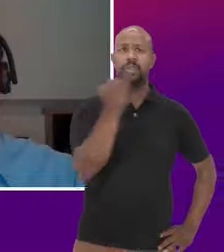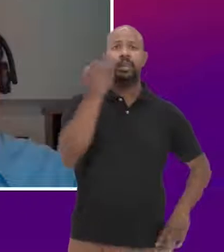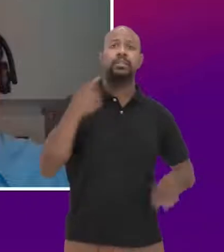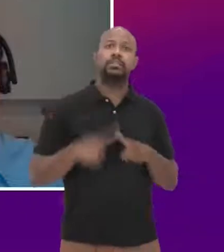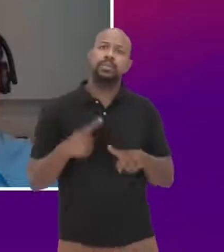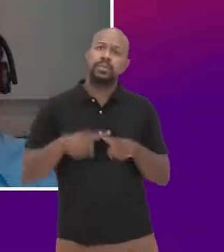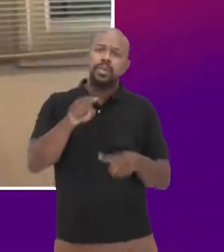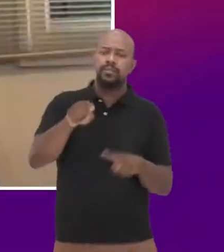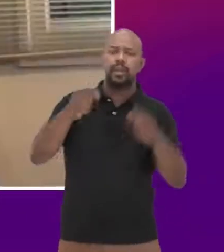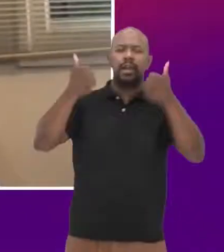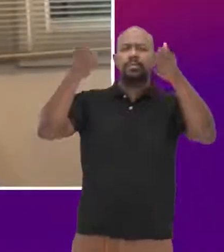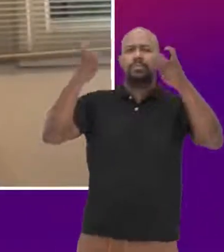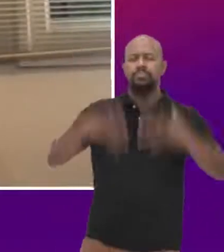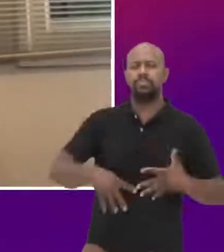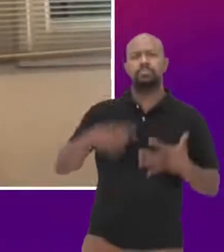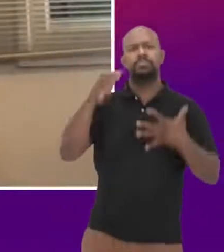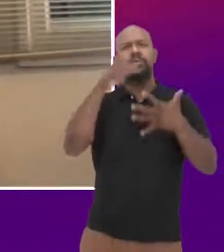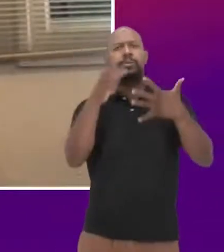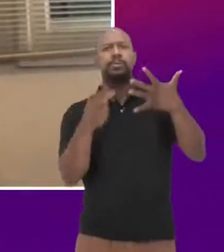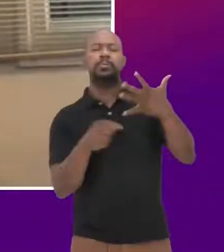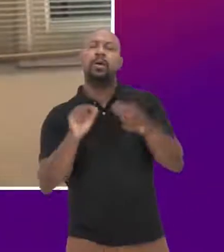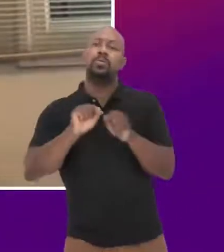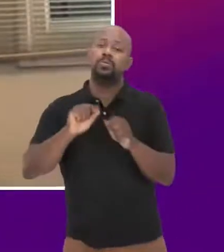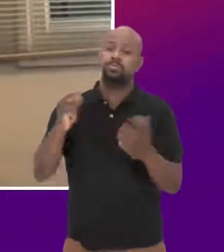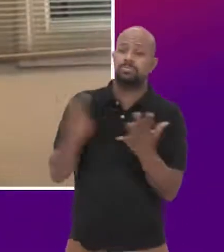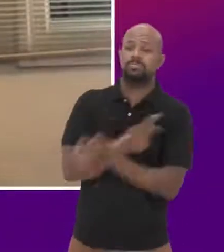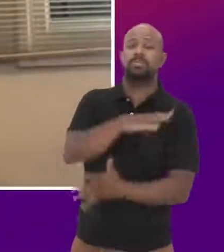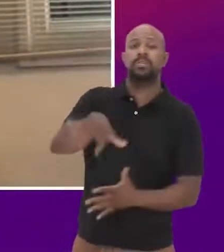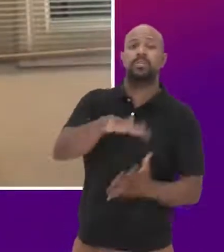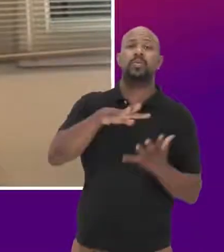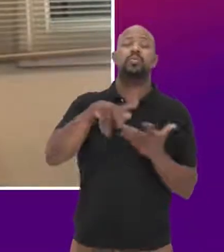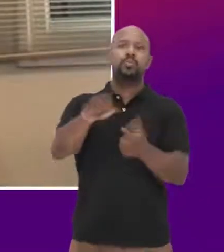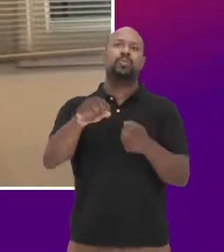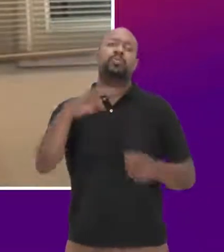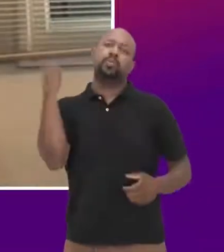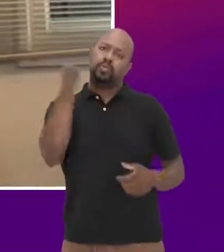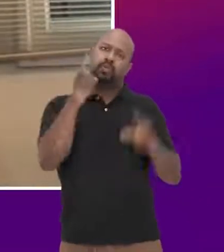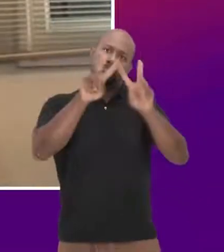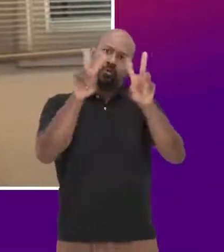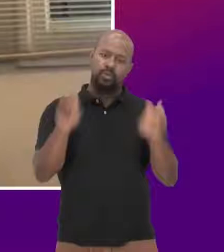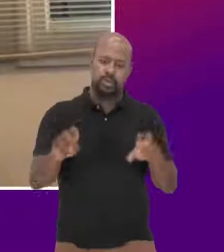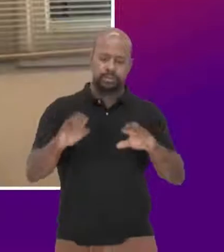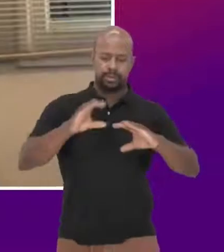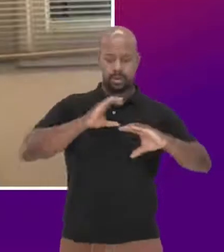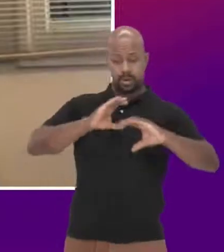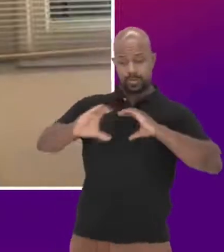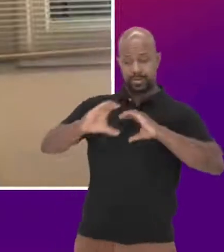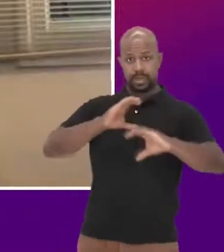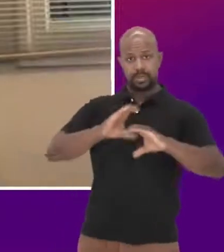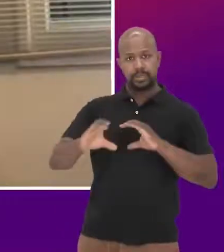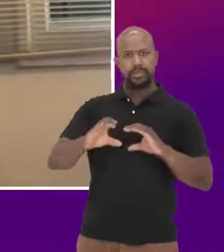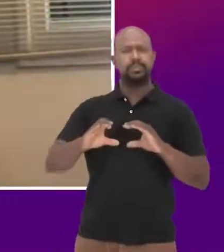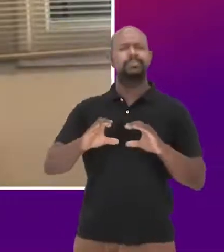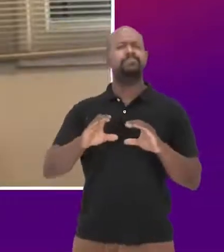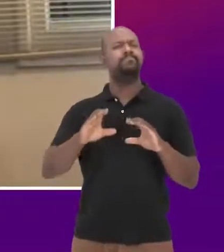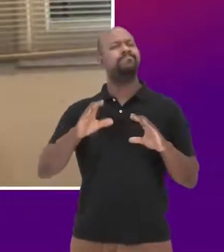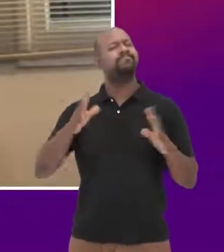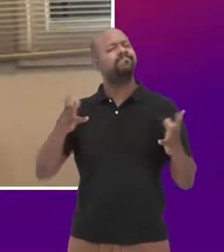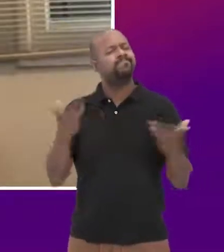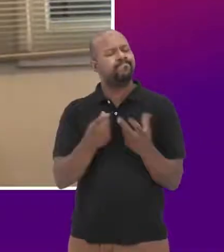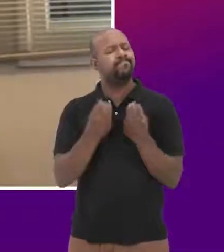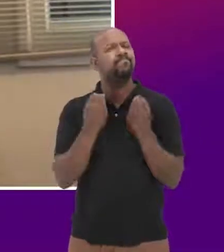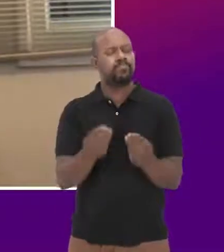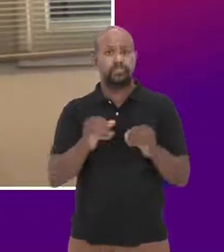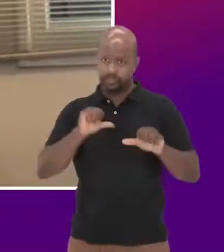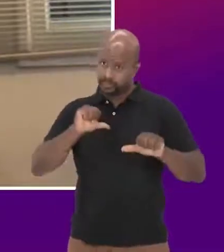vai abordar o que está acontecendo no mundo em termos de comunicação e a profunda